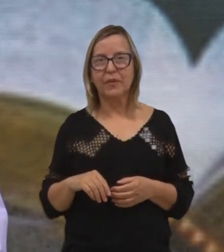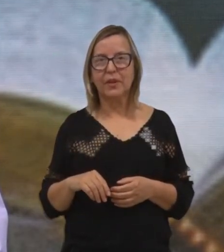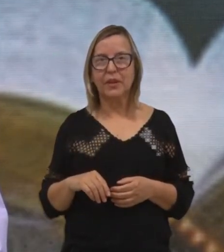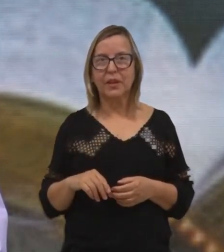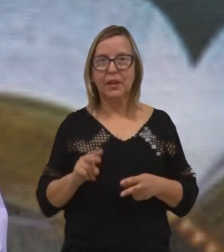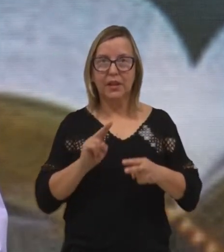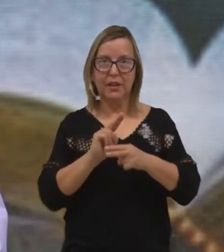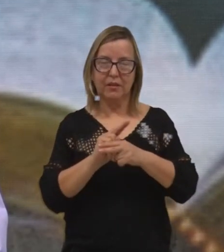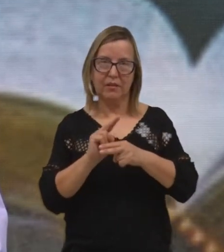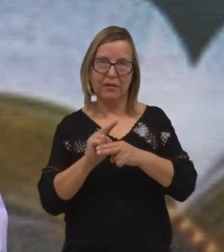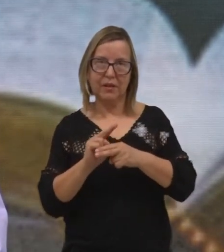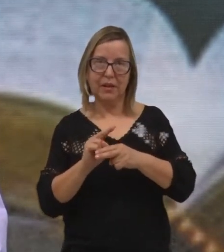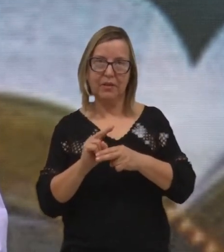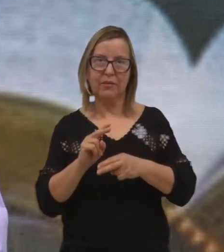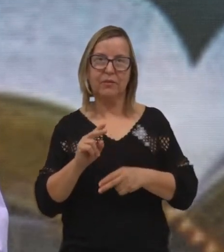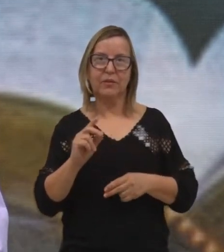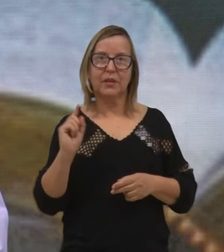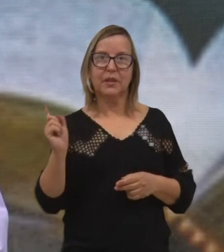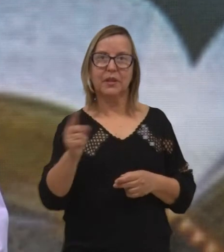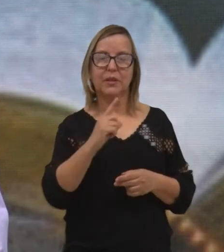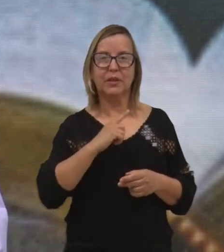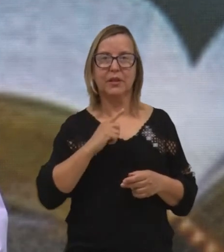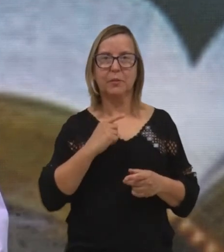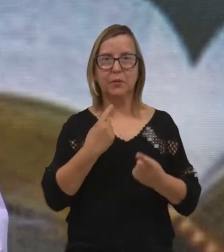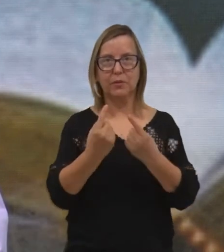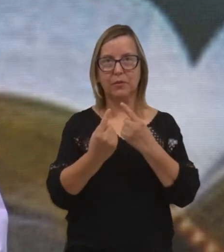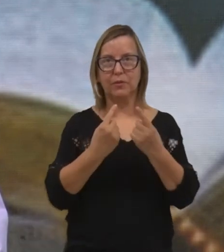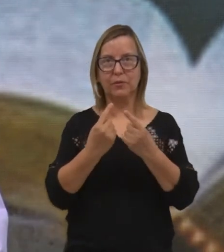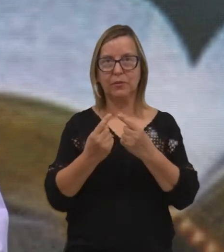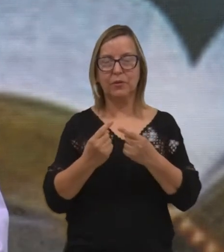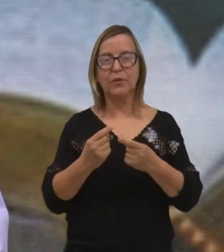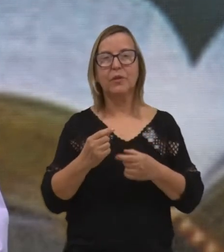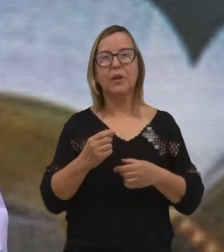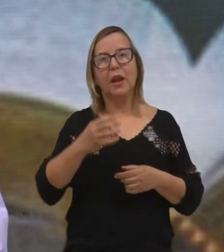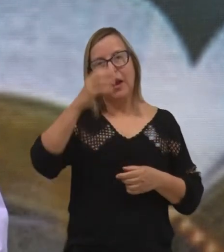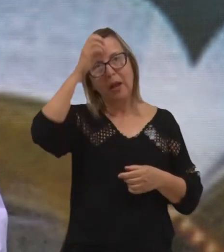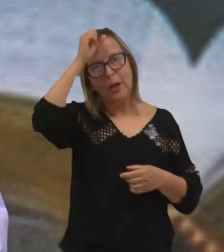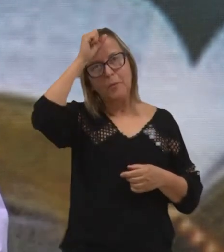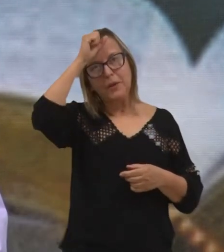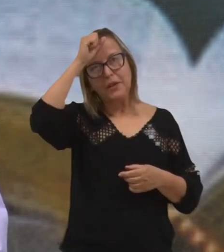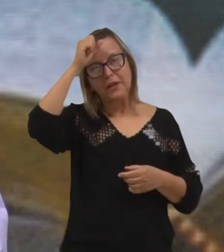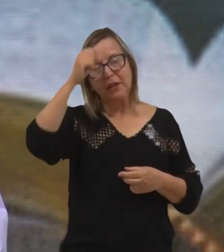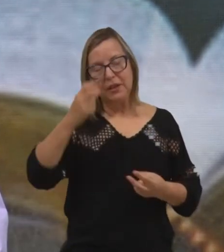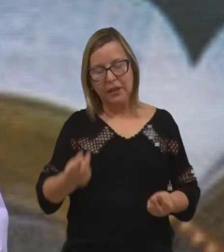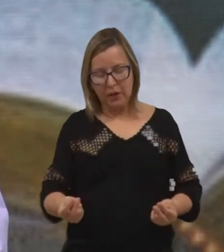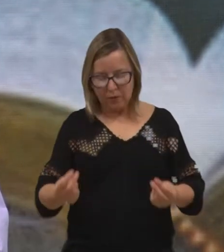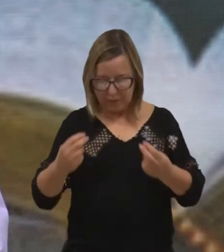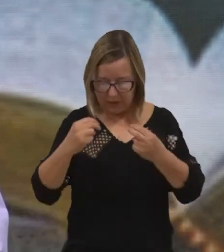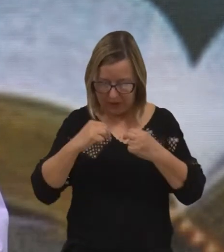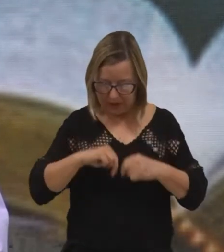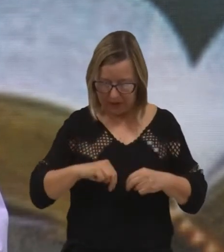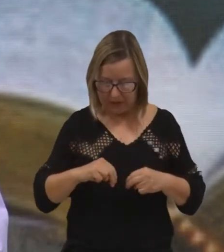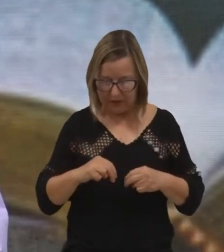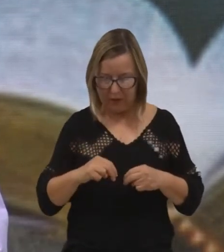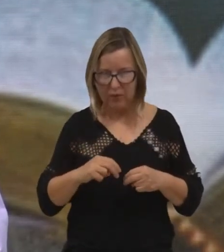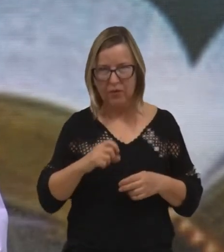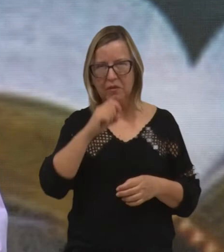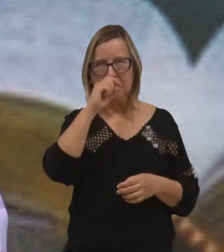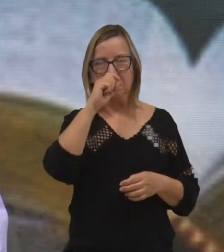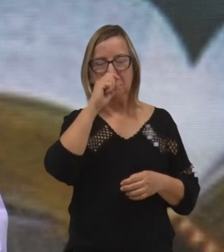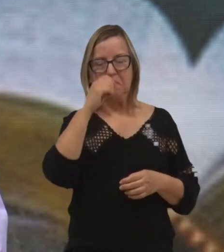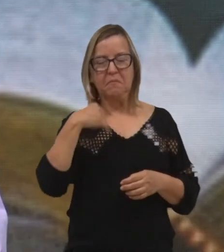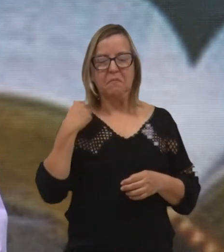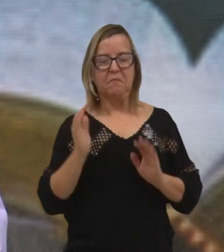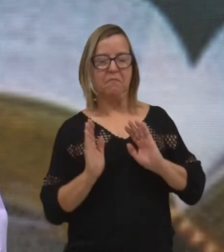os outros, nós vamos aprender na humilhação, a deixar a soberba de lado e expressarmos